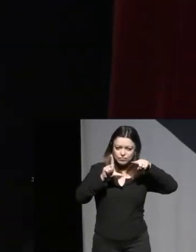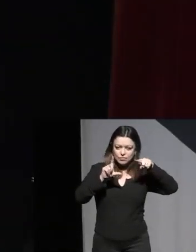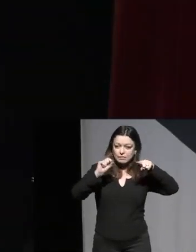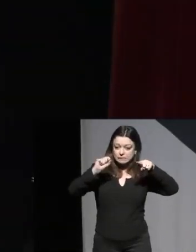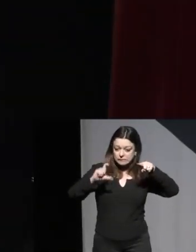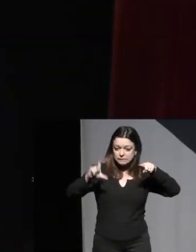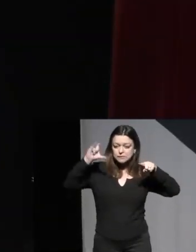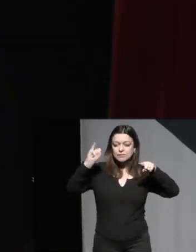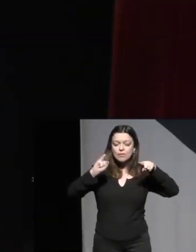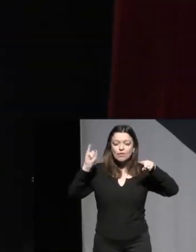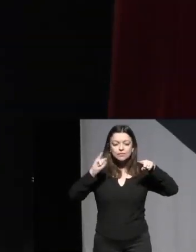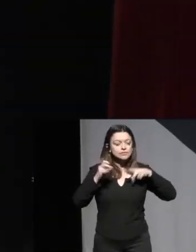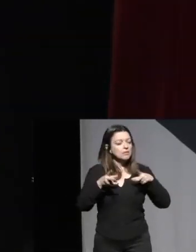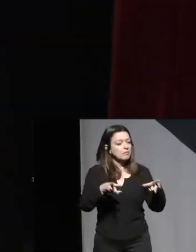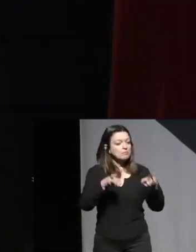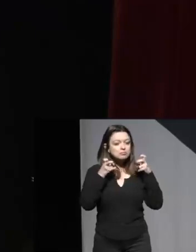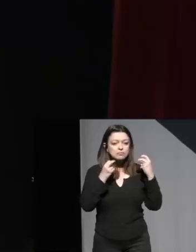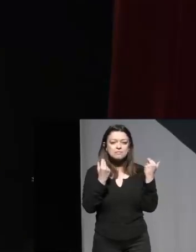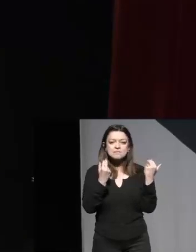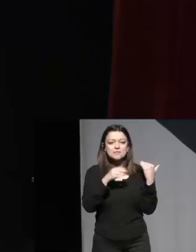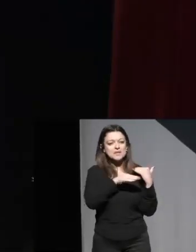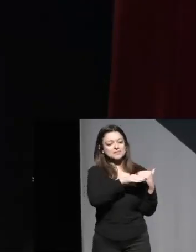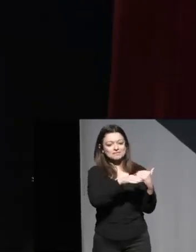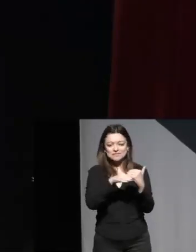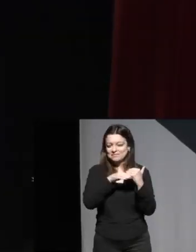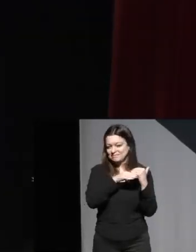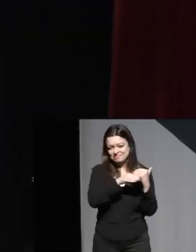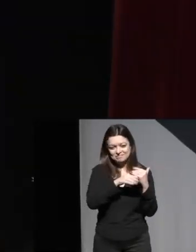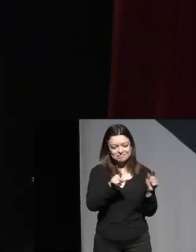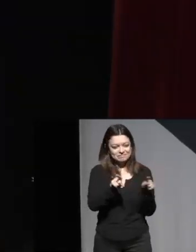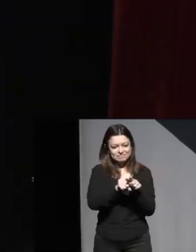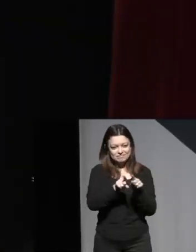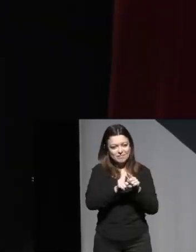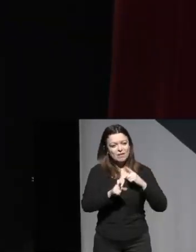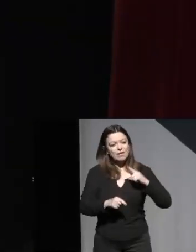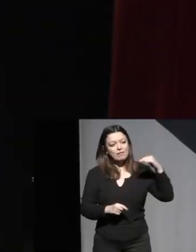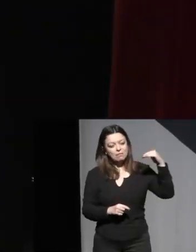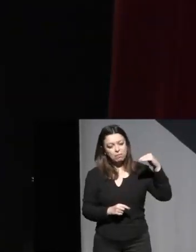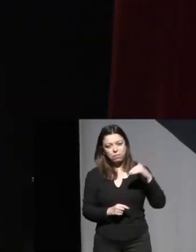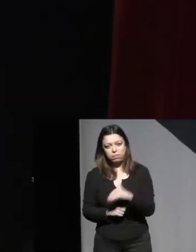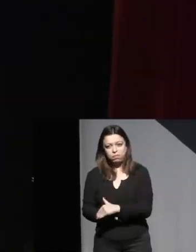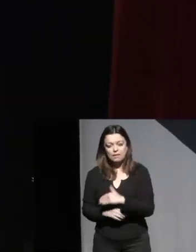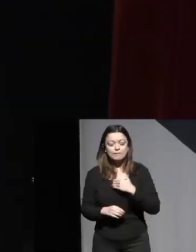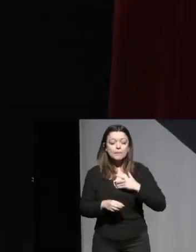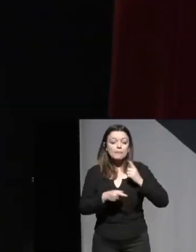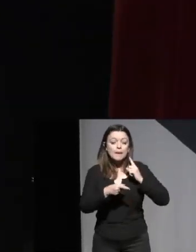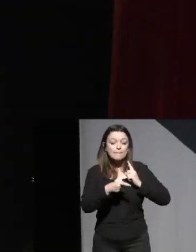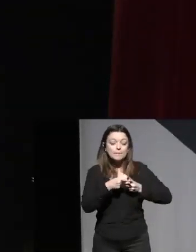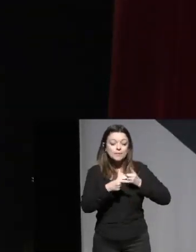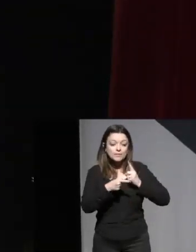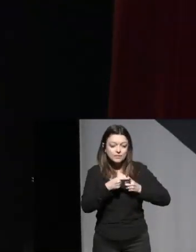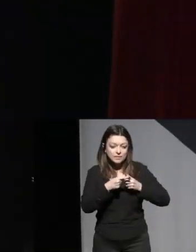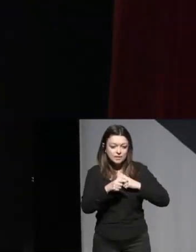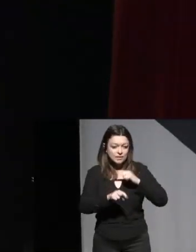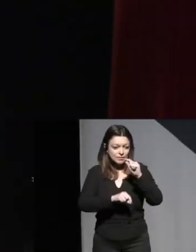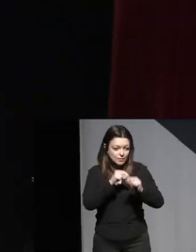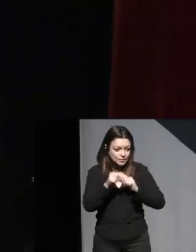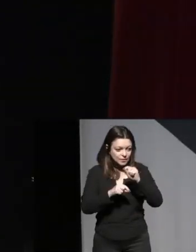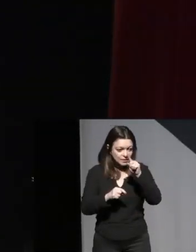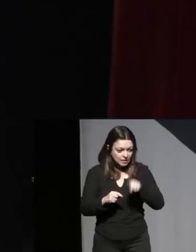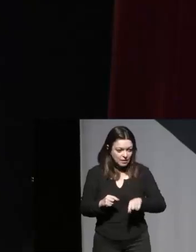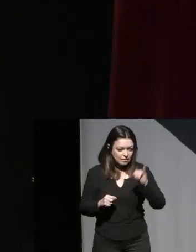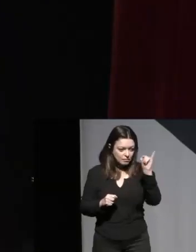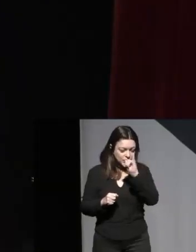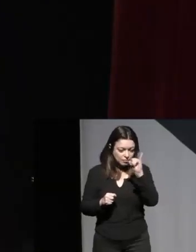aumentando a tributação e a arrecadação vai cair. Por quê? Porque a tributação vai passar a ser